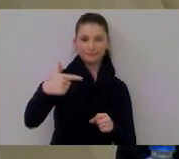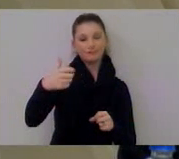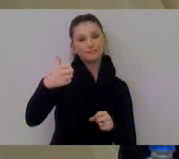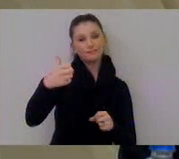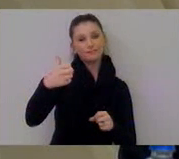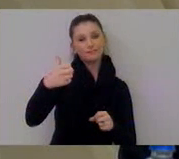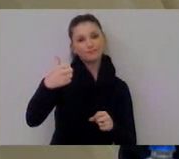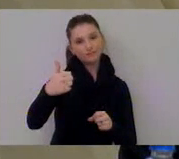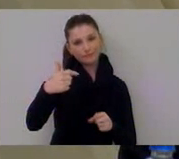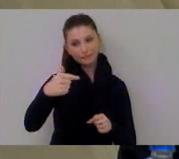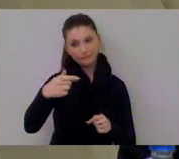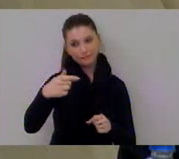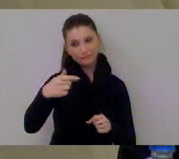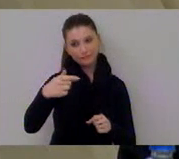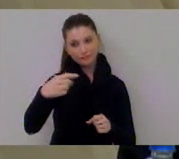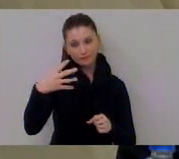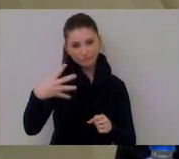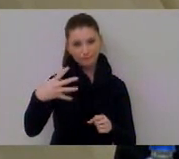094